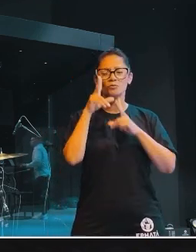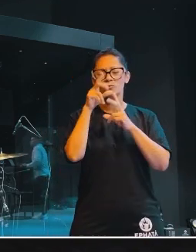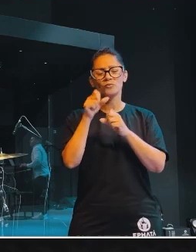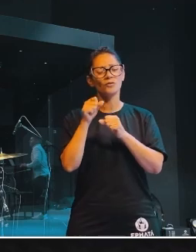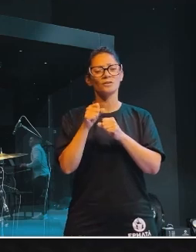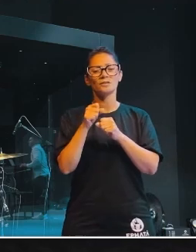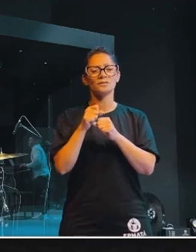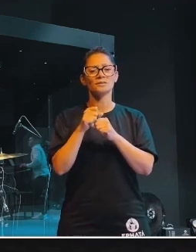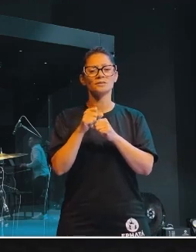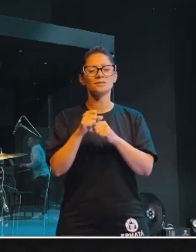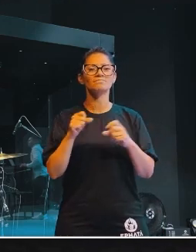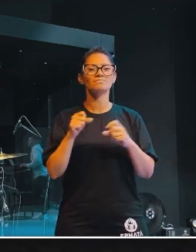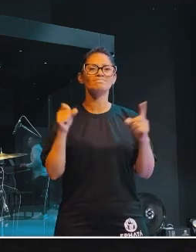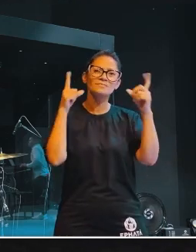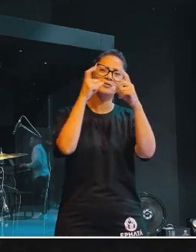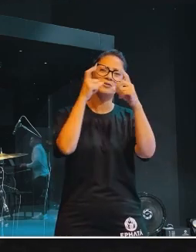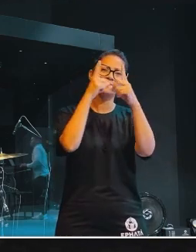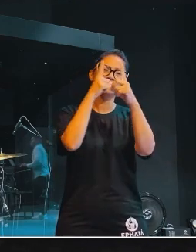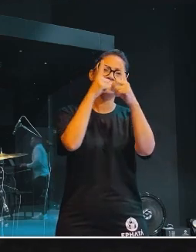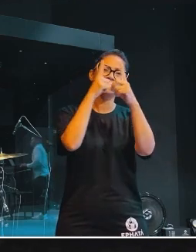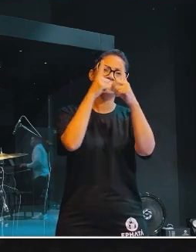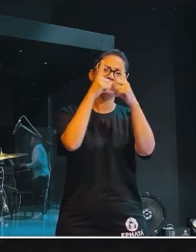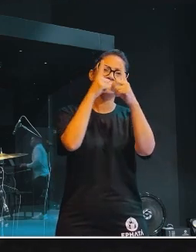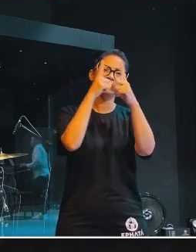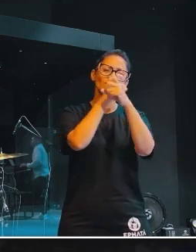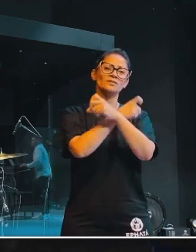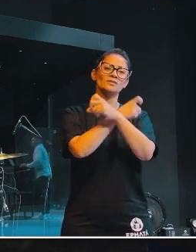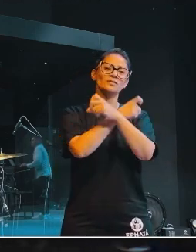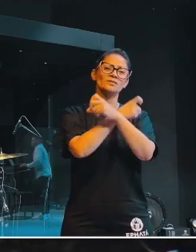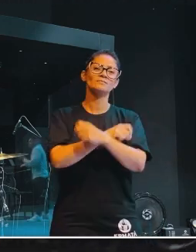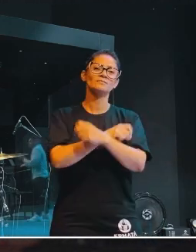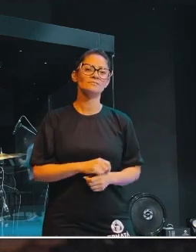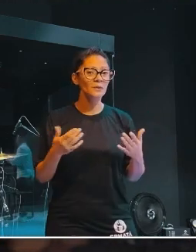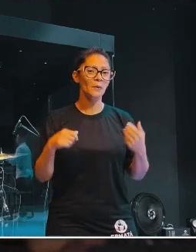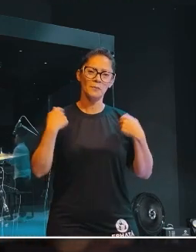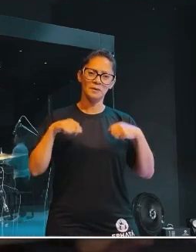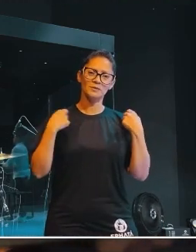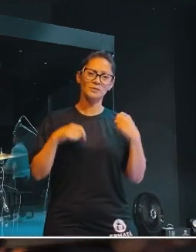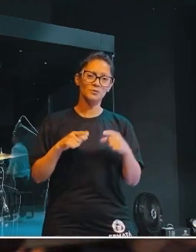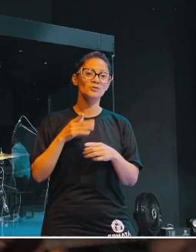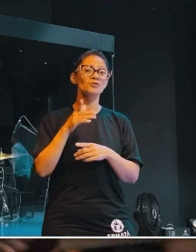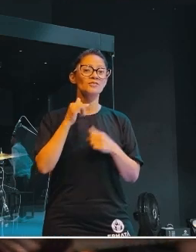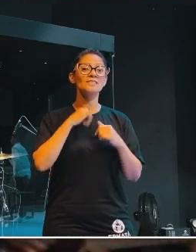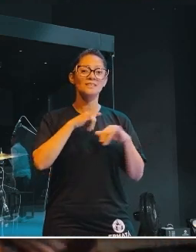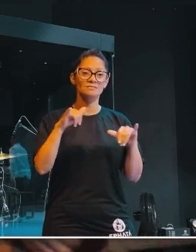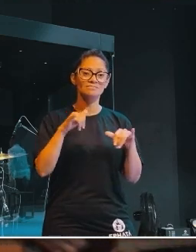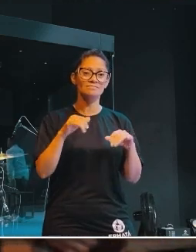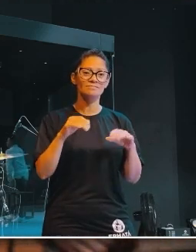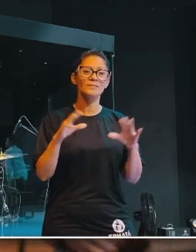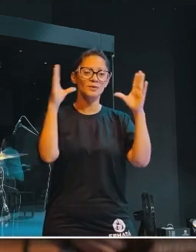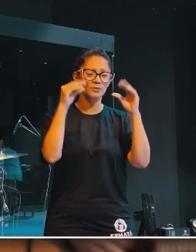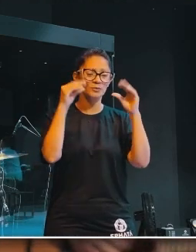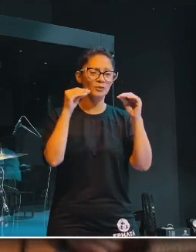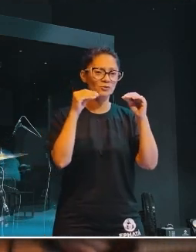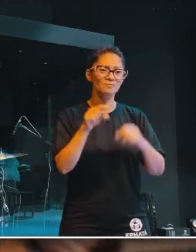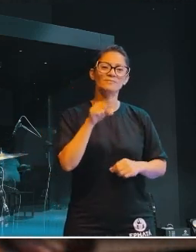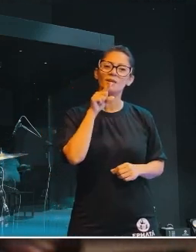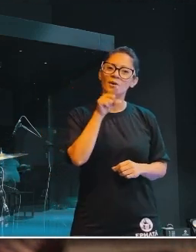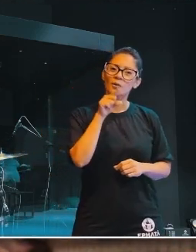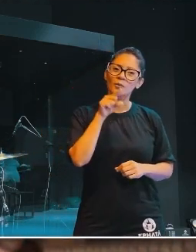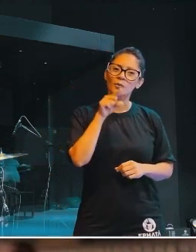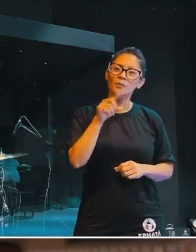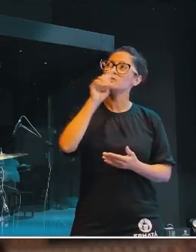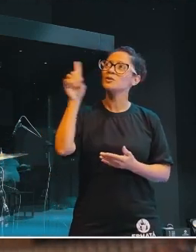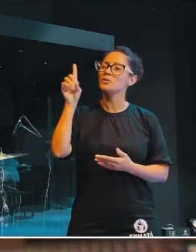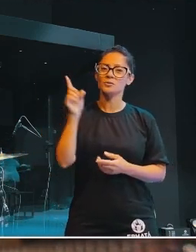Pastor, está difícil. Então eu preciso te dizer nessa noite: o teu Deus não é o